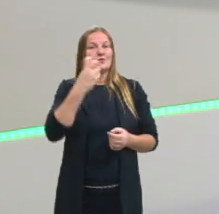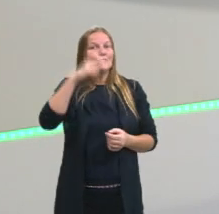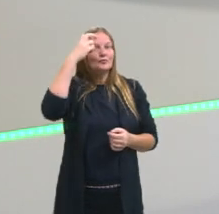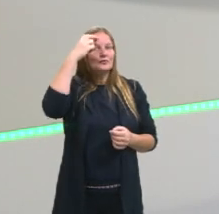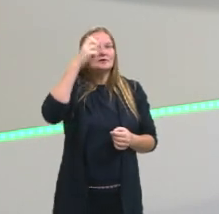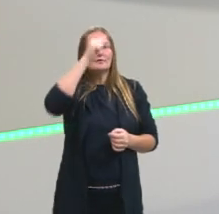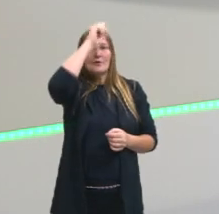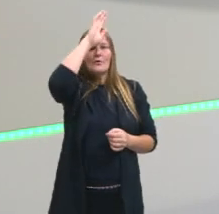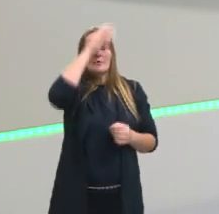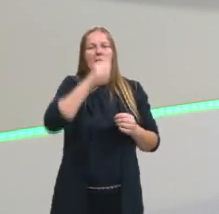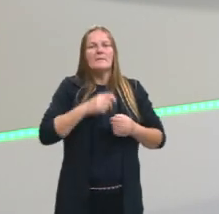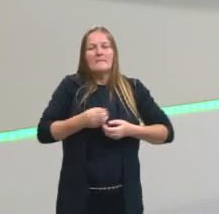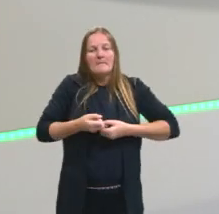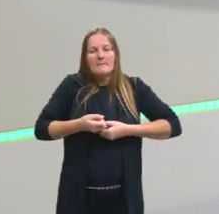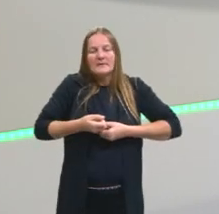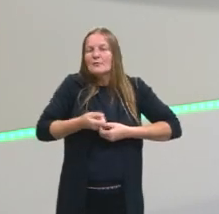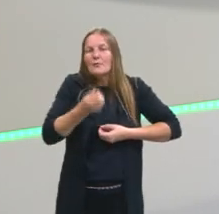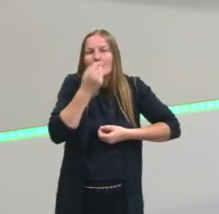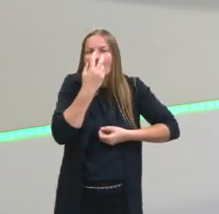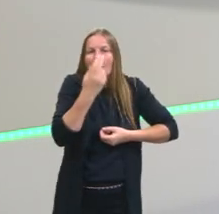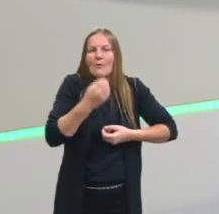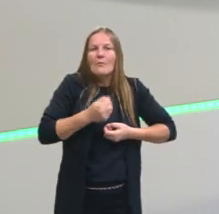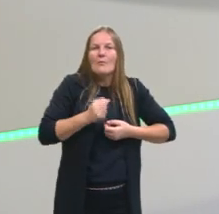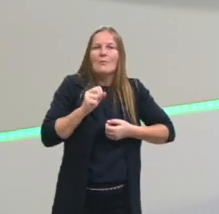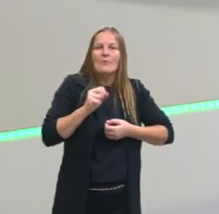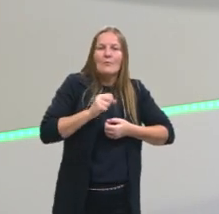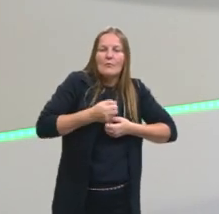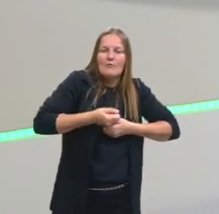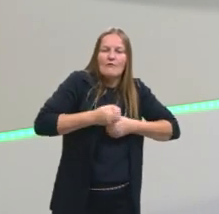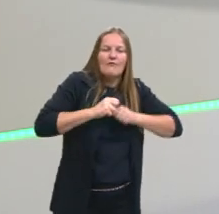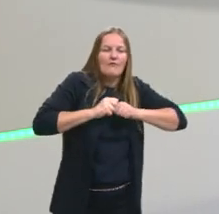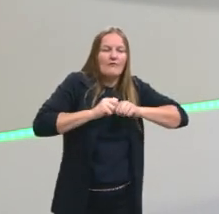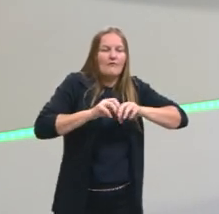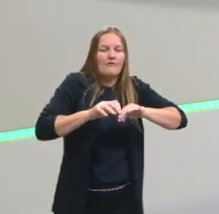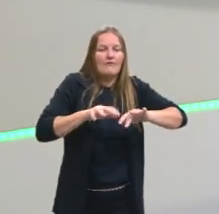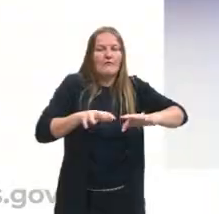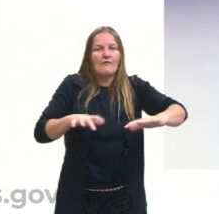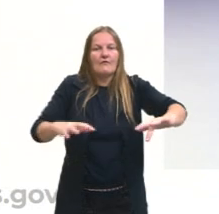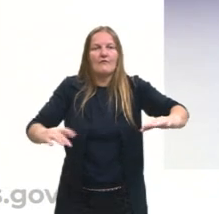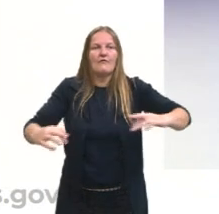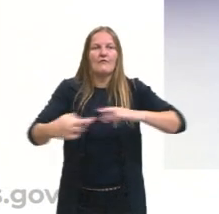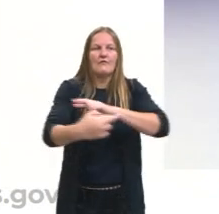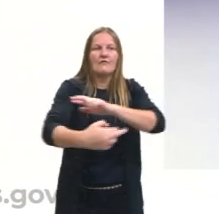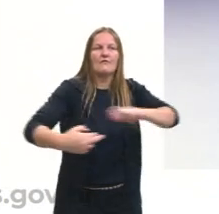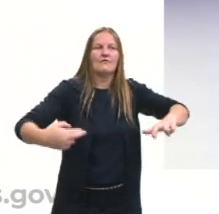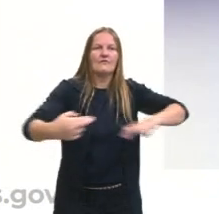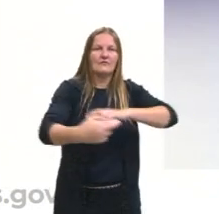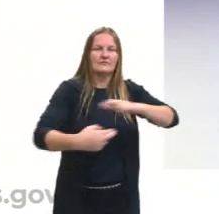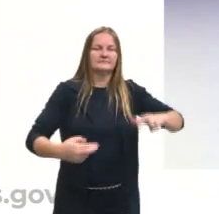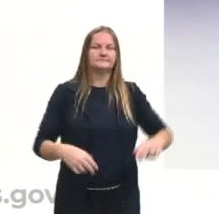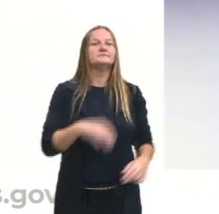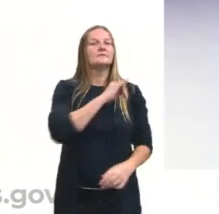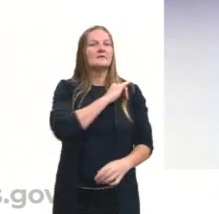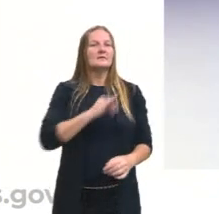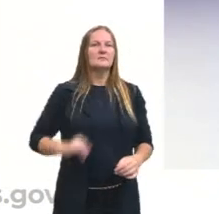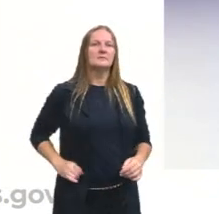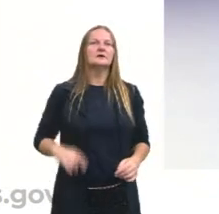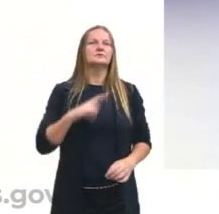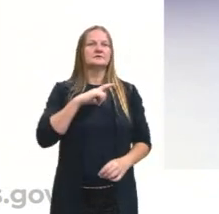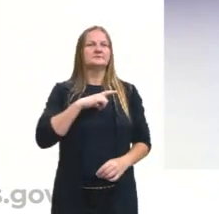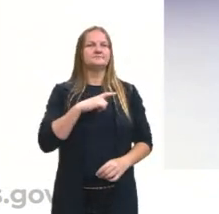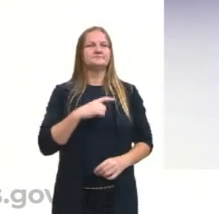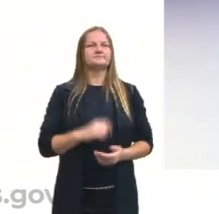para vários desses povos aí essas culturas acabaram se mesclando e o império Então vai ter essa questão